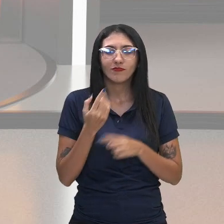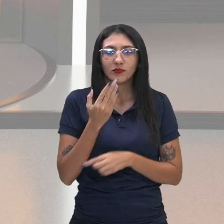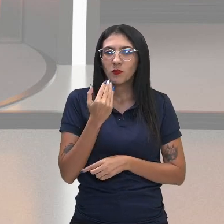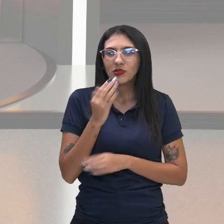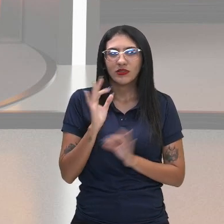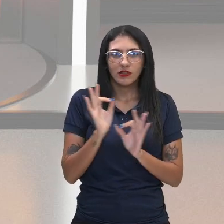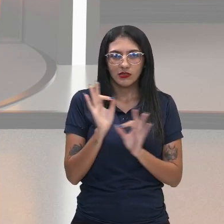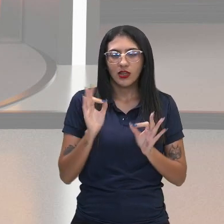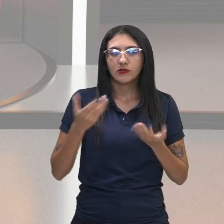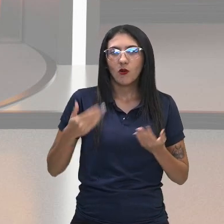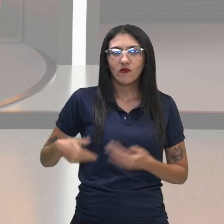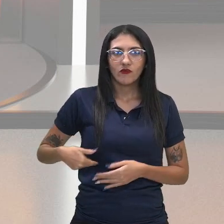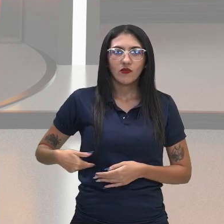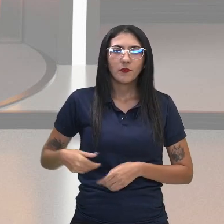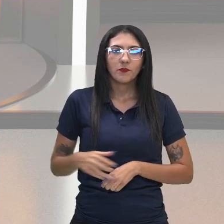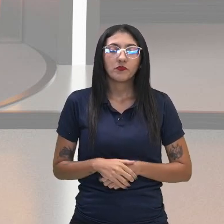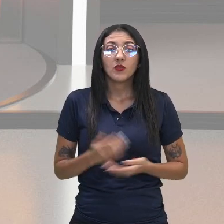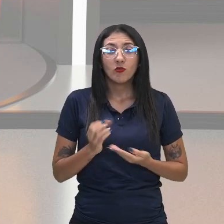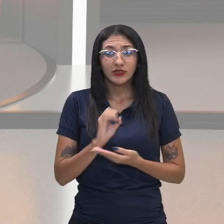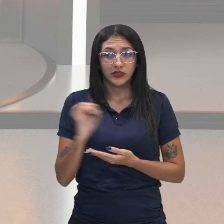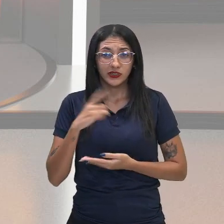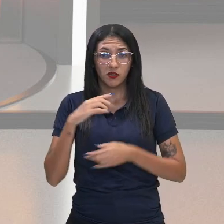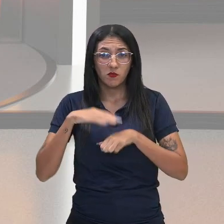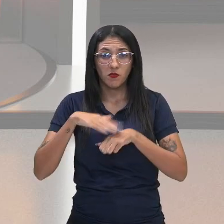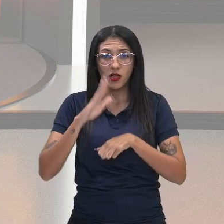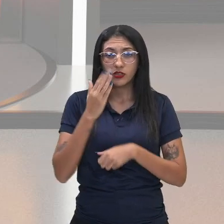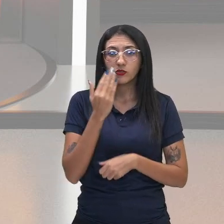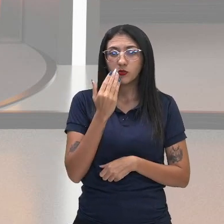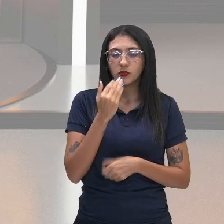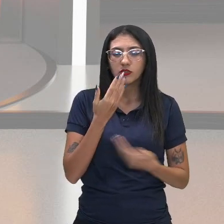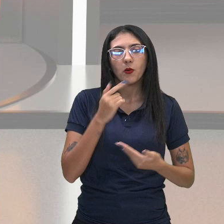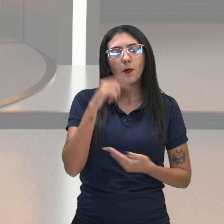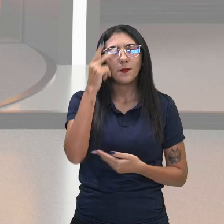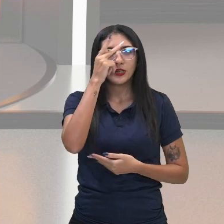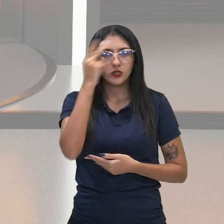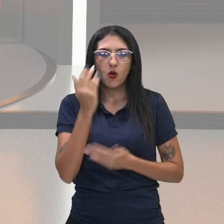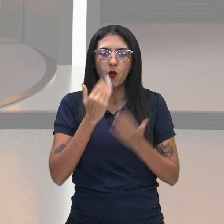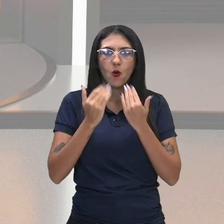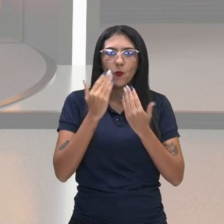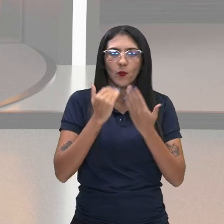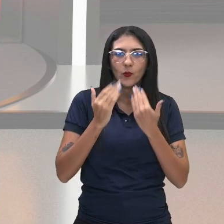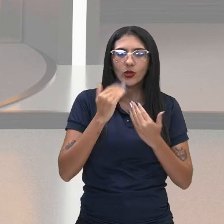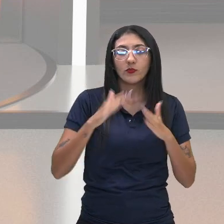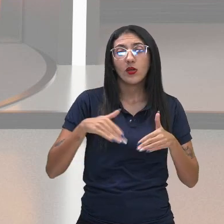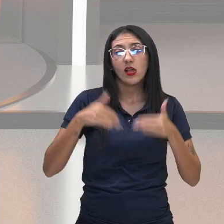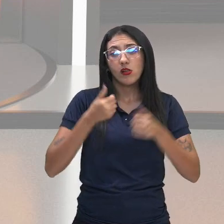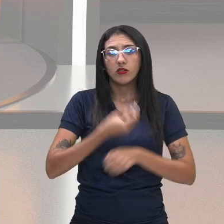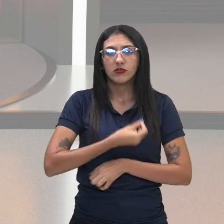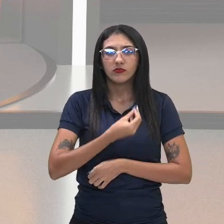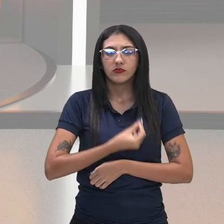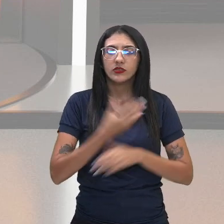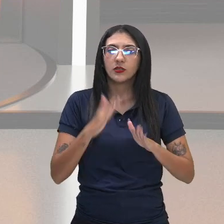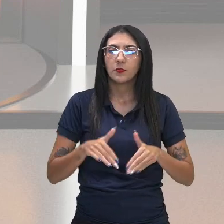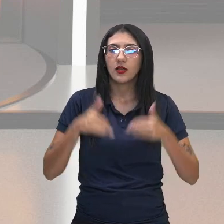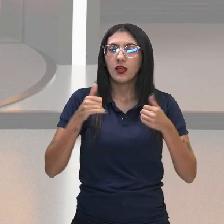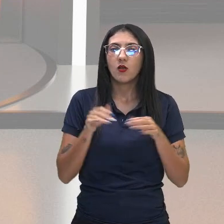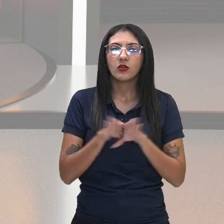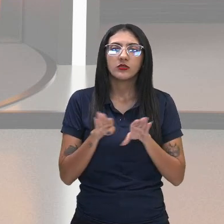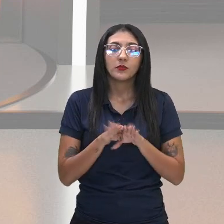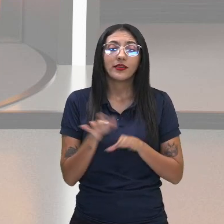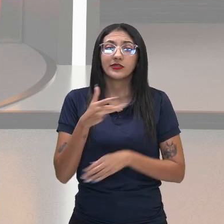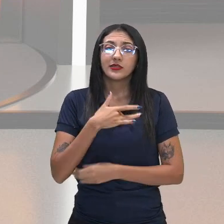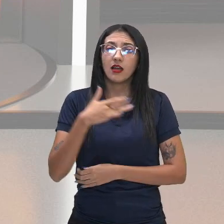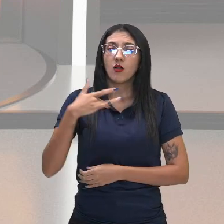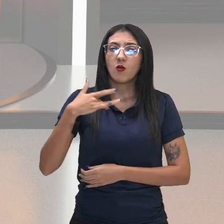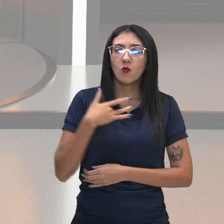Então, se tem mais alimentos, as pessoas passam a se alimentar melhor, vivem melhor, a saúde fica